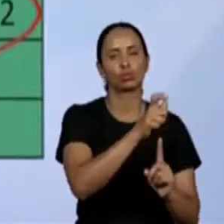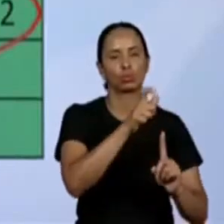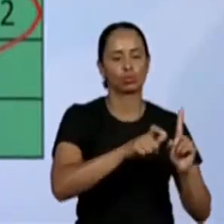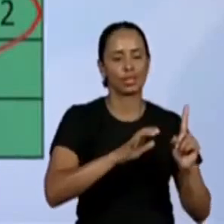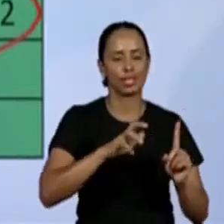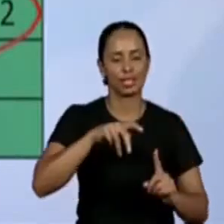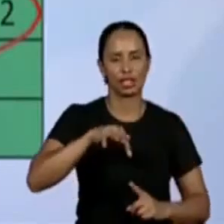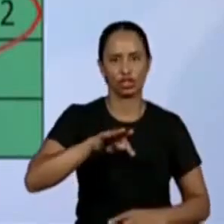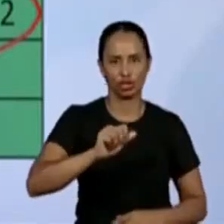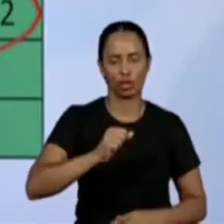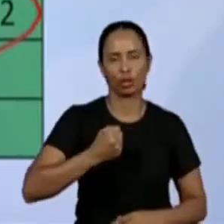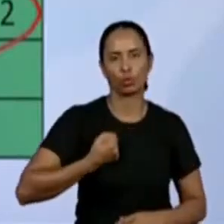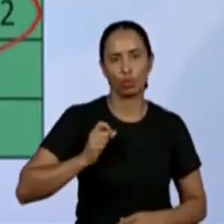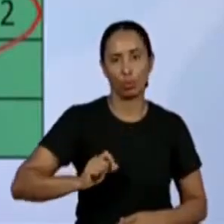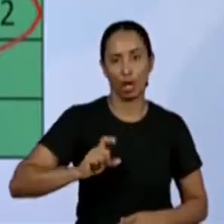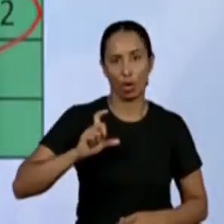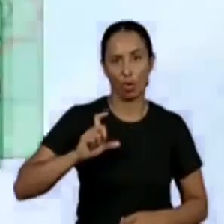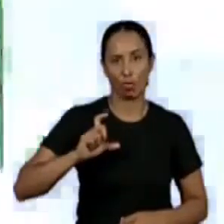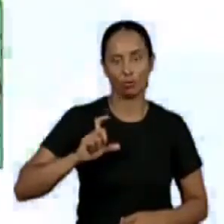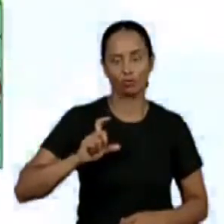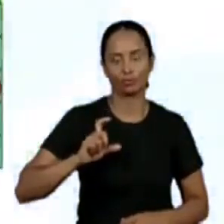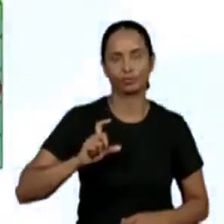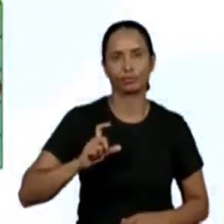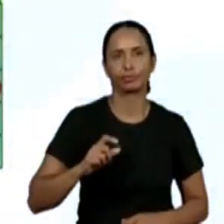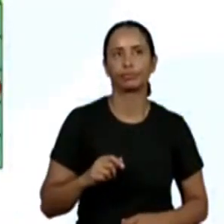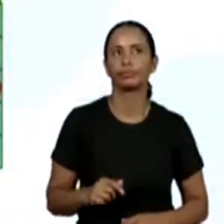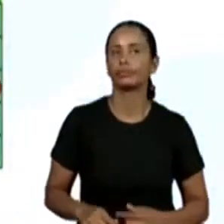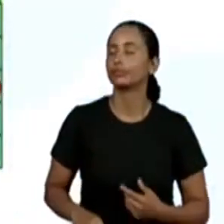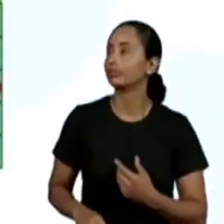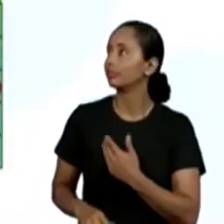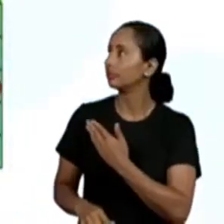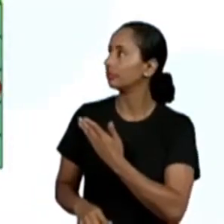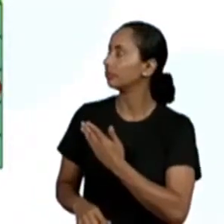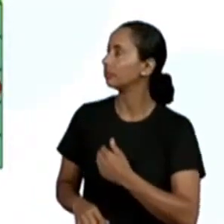um número maior. Então vamos escrever ele primeiro, ó. Então